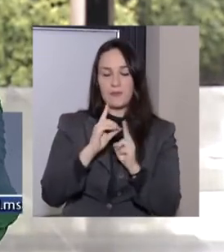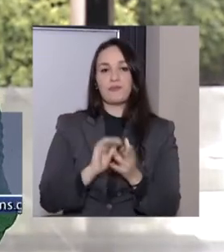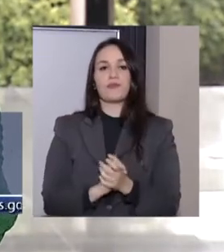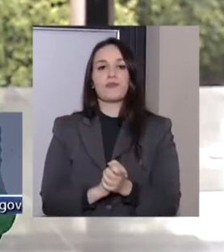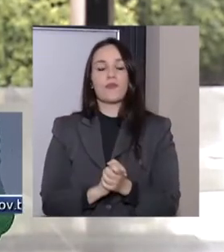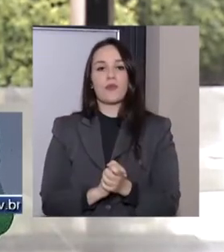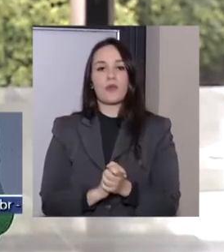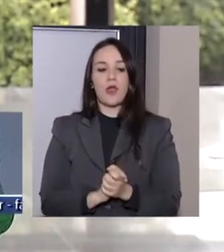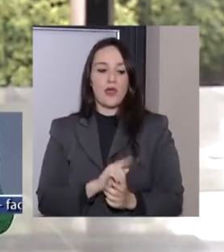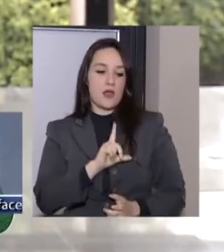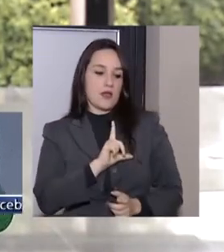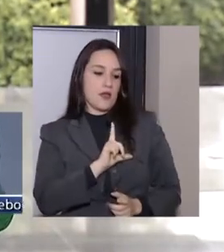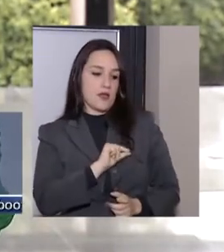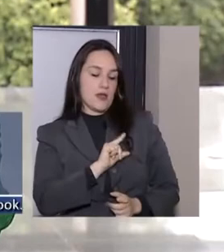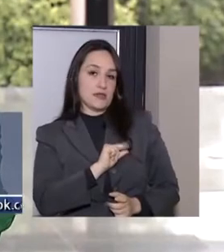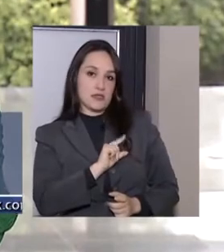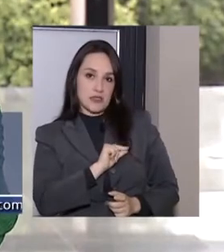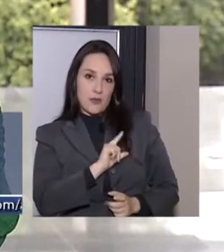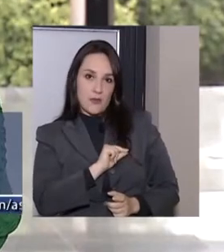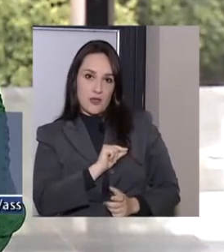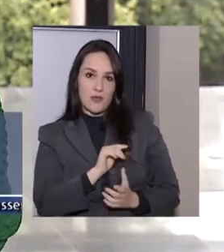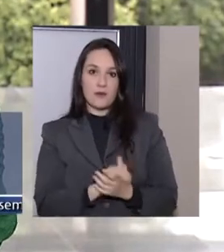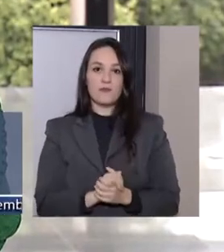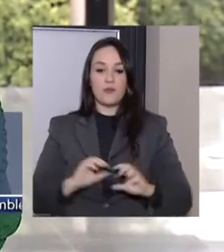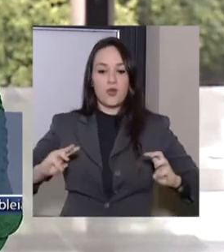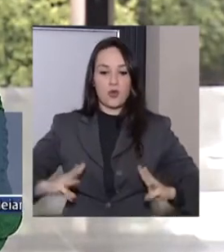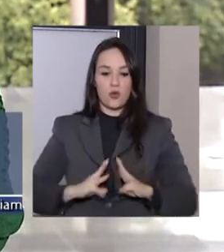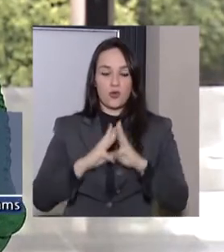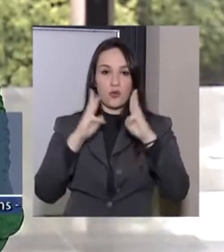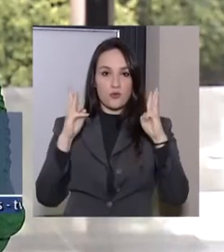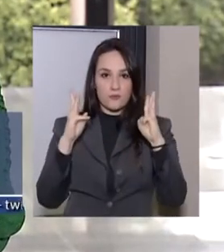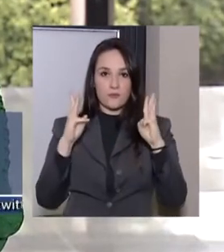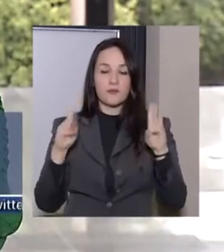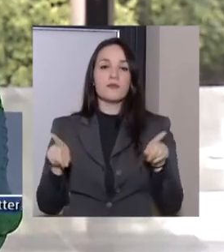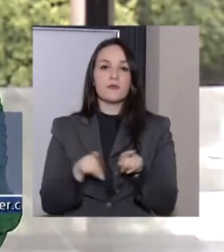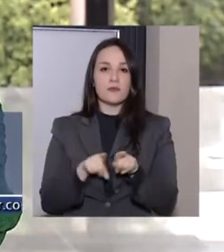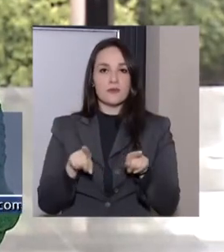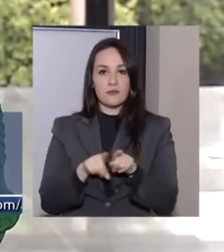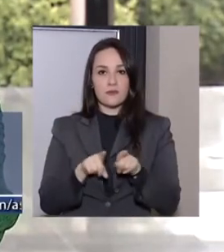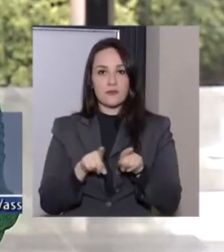Universidade Católica Dom Bosco, a Uniderp e a